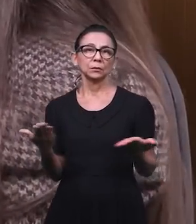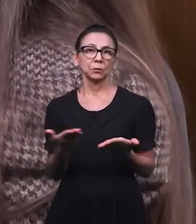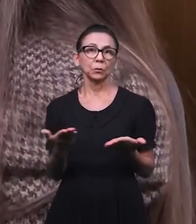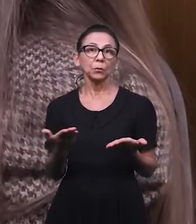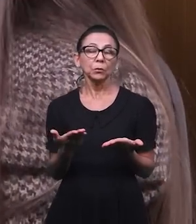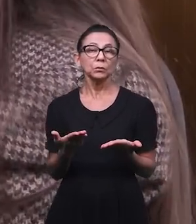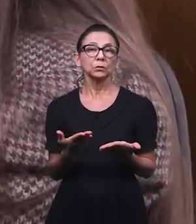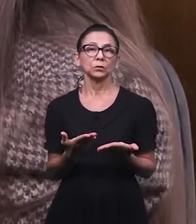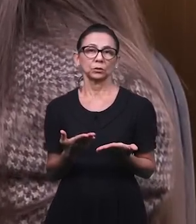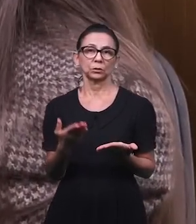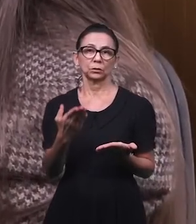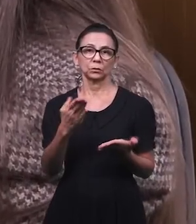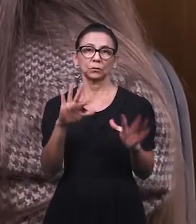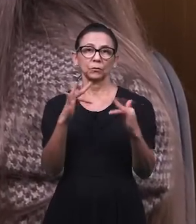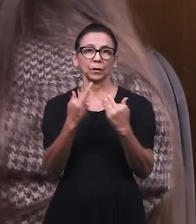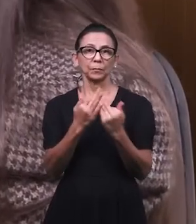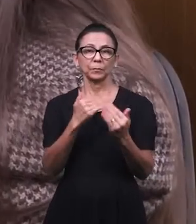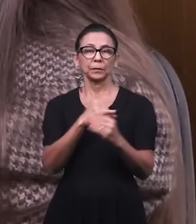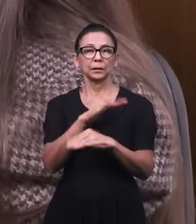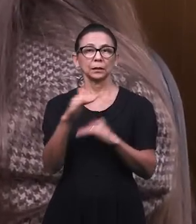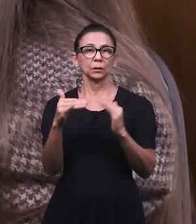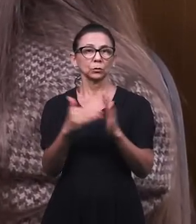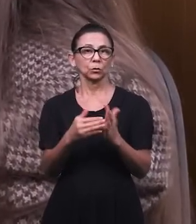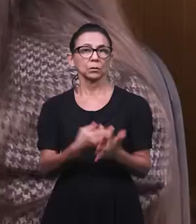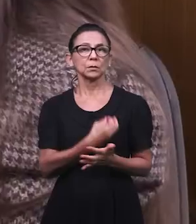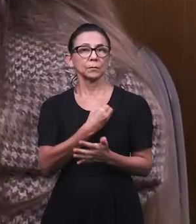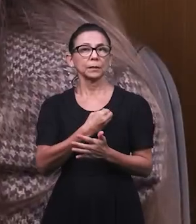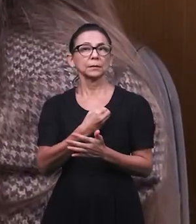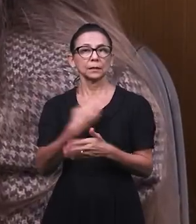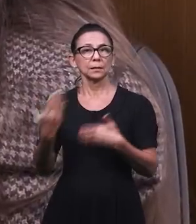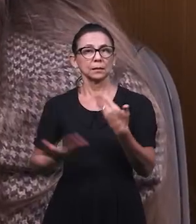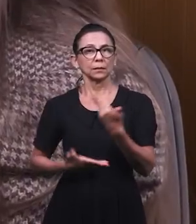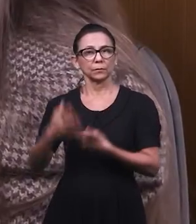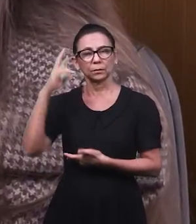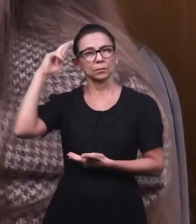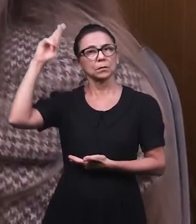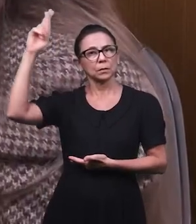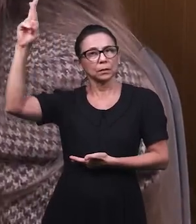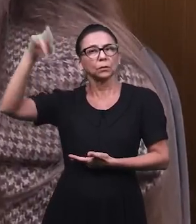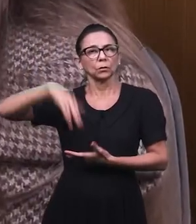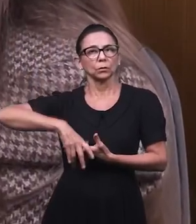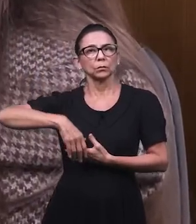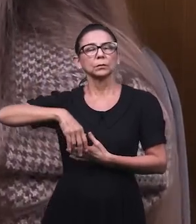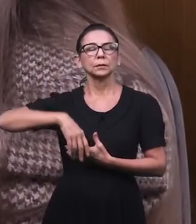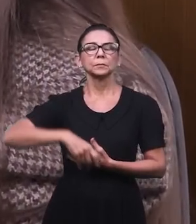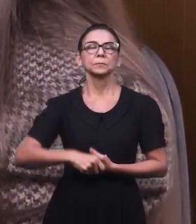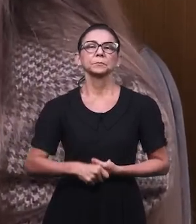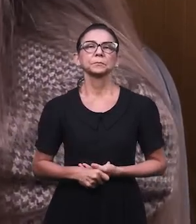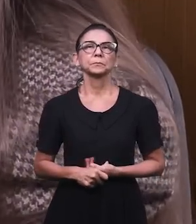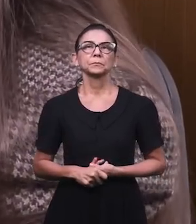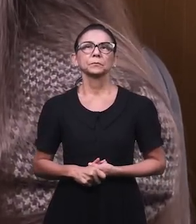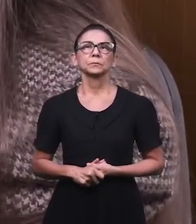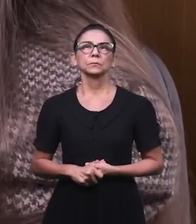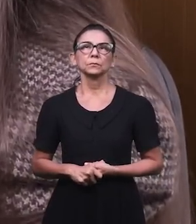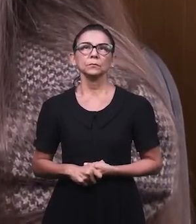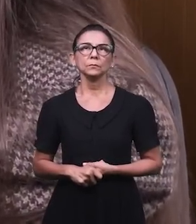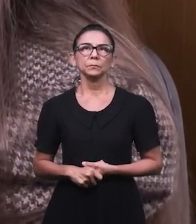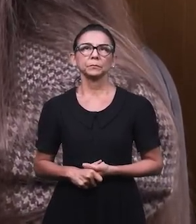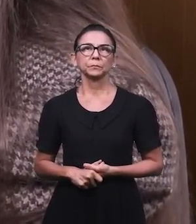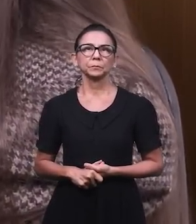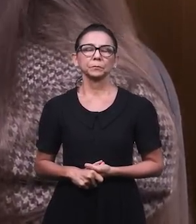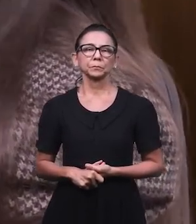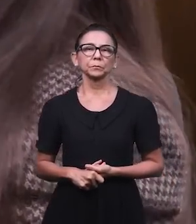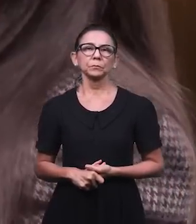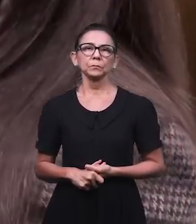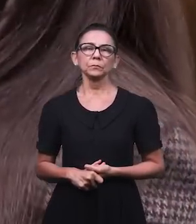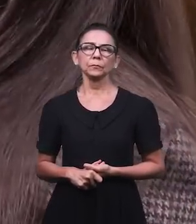poder ter minha família até hoje na presença do Senhor, toda ela, sem perder ninguém, é um milagre, é uma bênção e o Senhor tem sustentado.